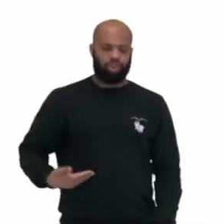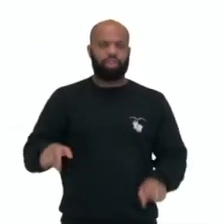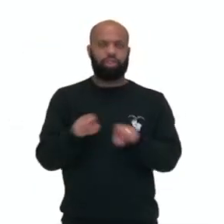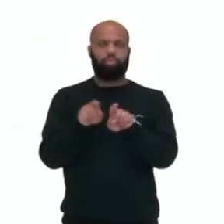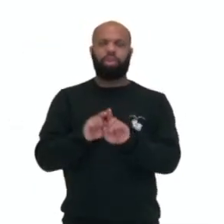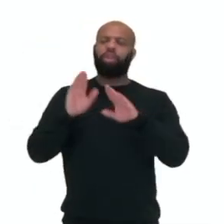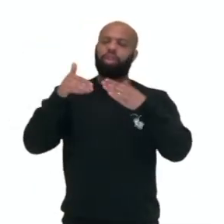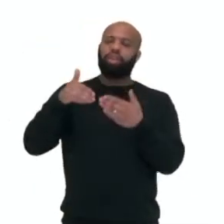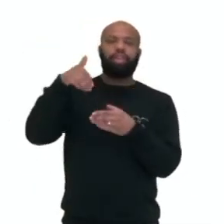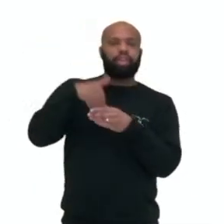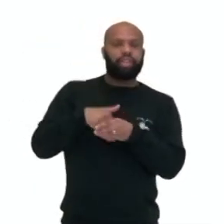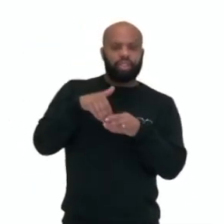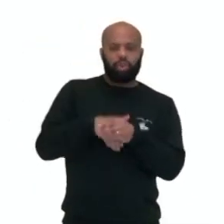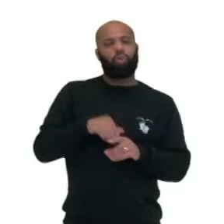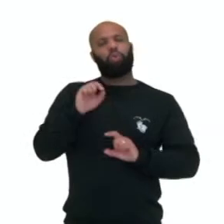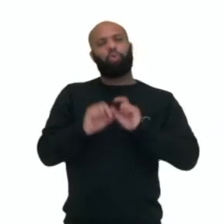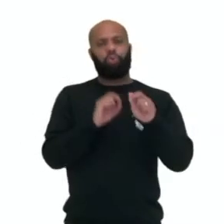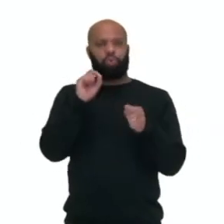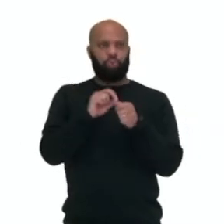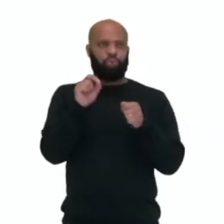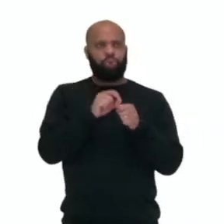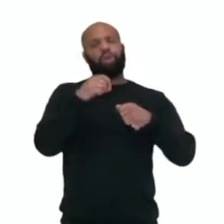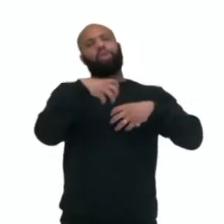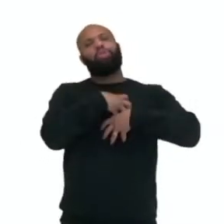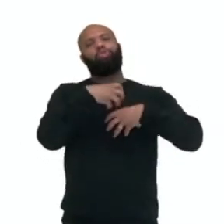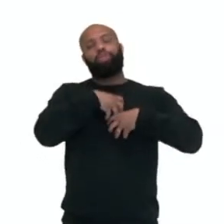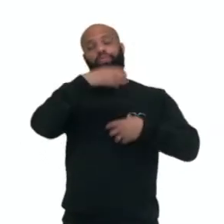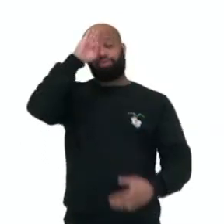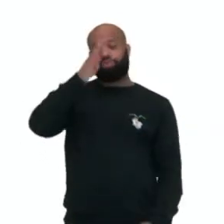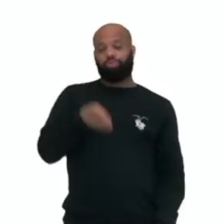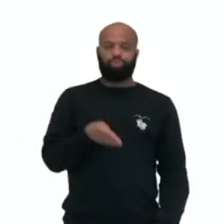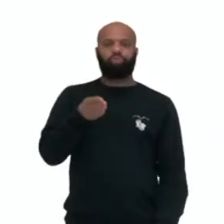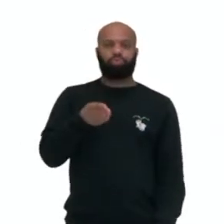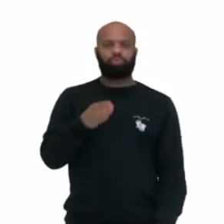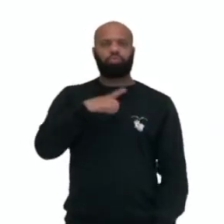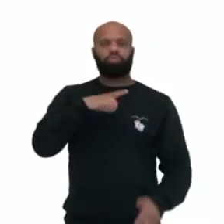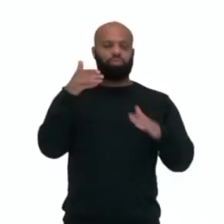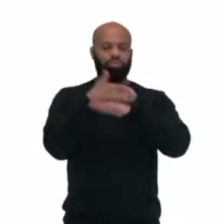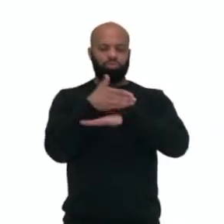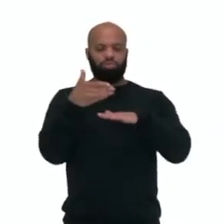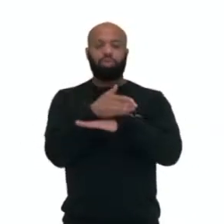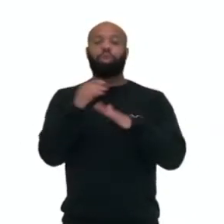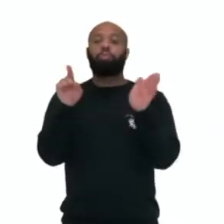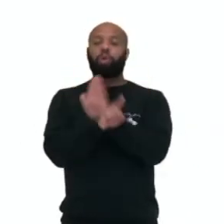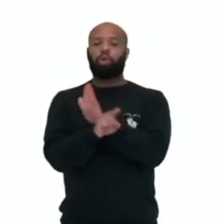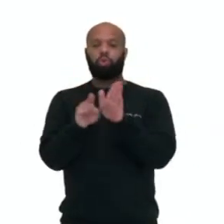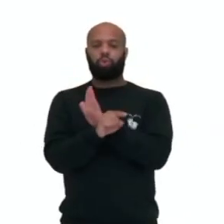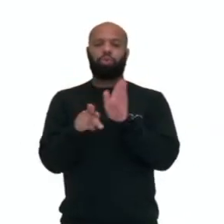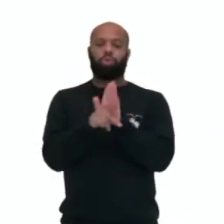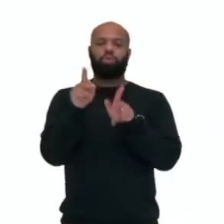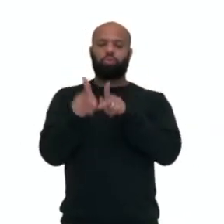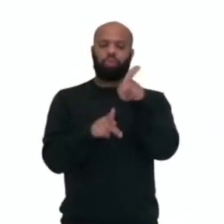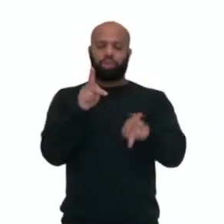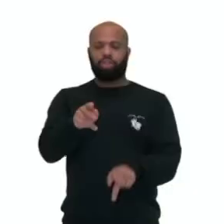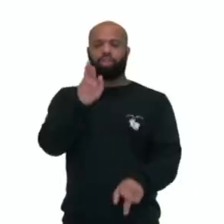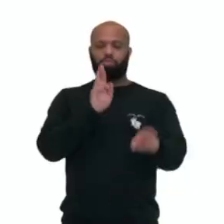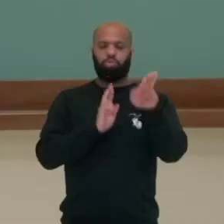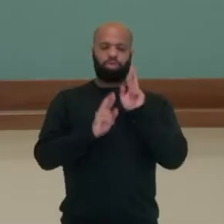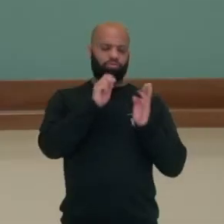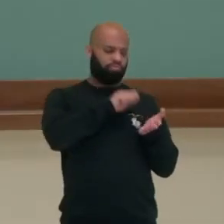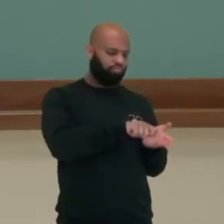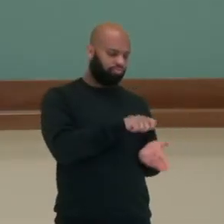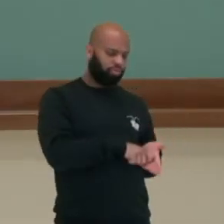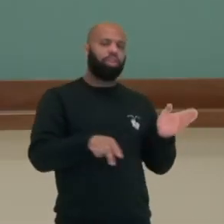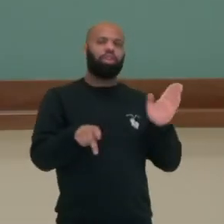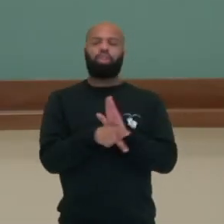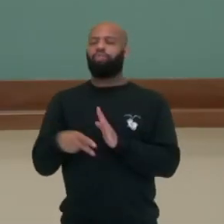As eleições foram estabelecidas de forma direta, com participação direta da população, tanto para